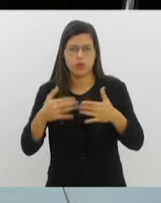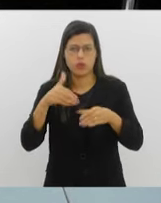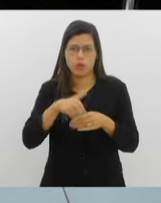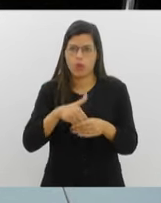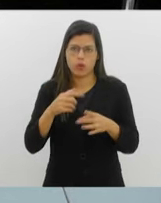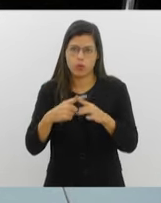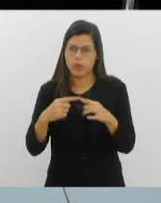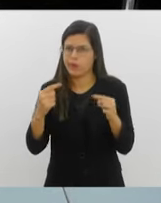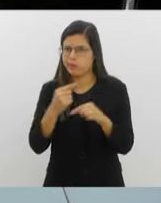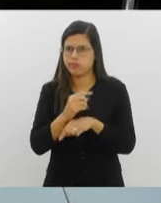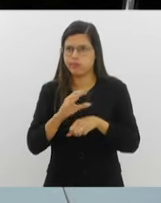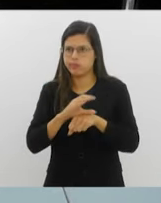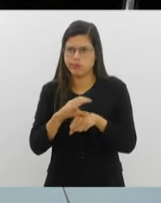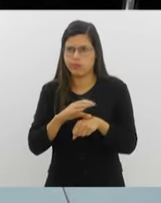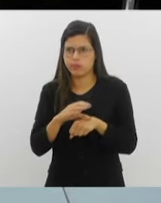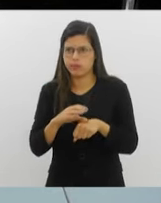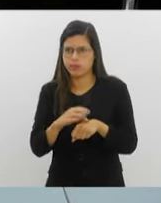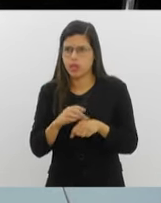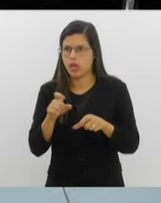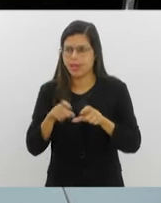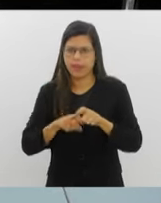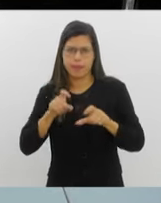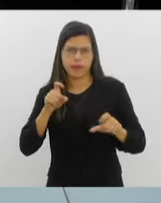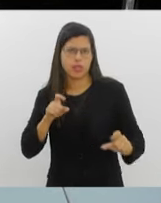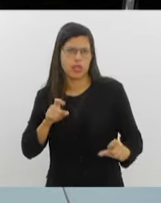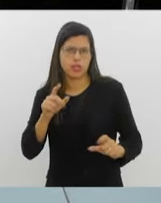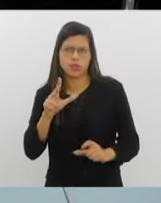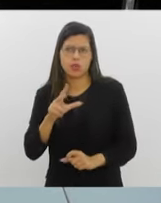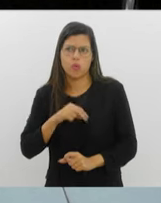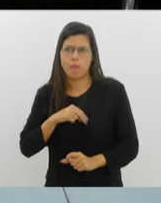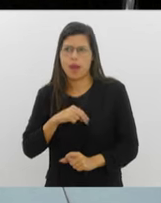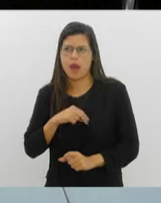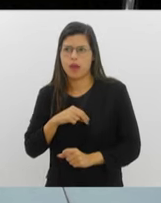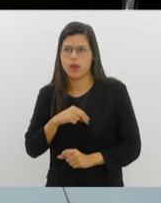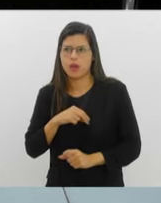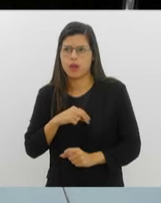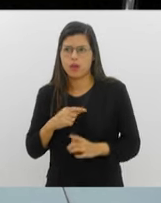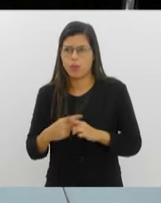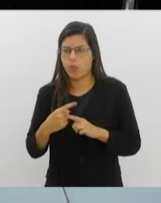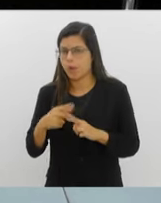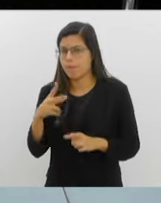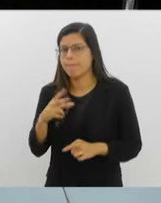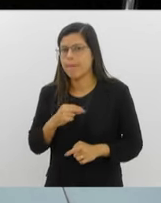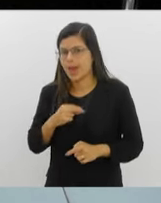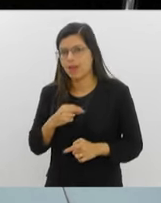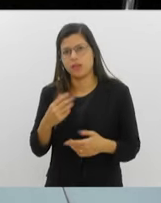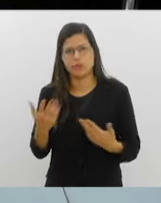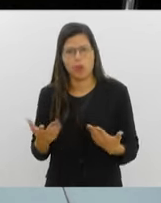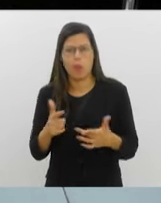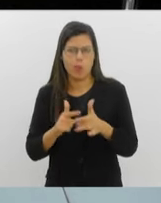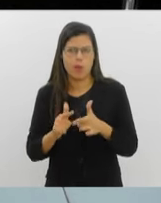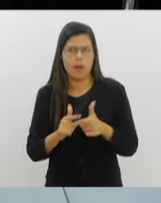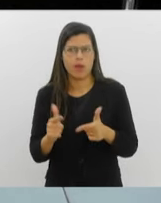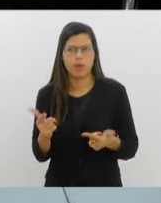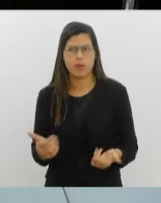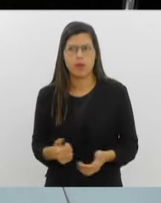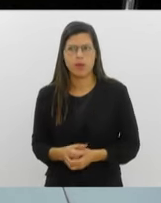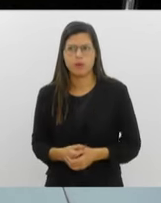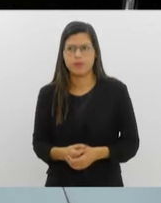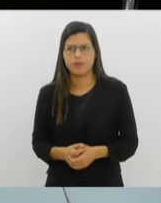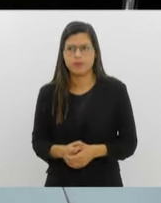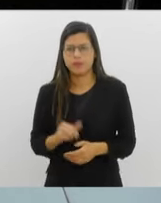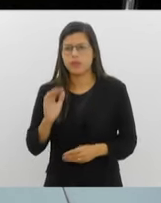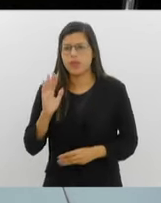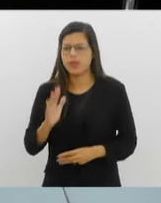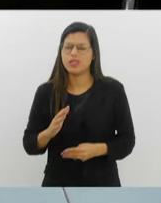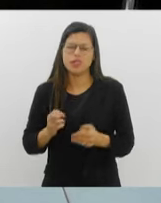pela inconstitucionalidade. Independente do mérito, e mérito é a grande polêmica. Isso já foi